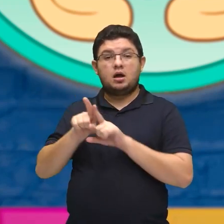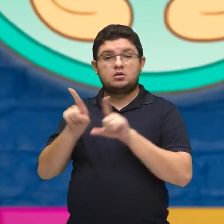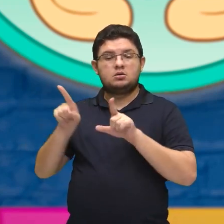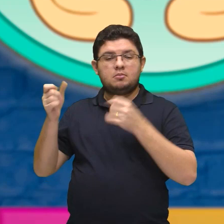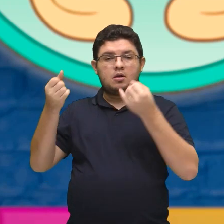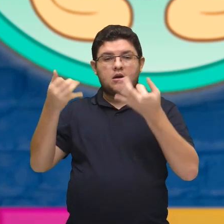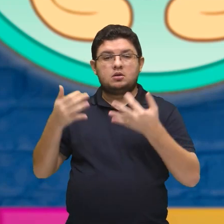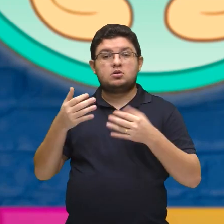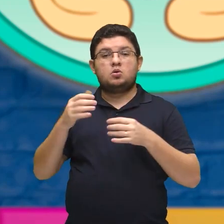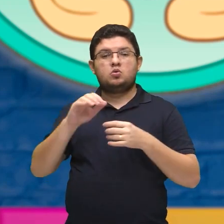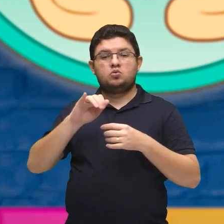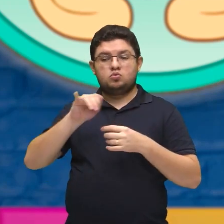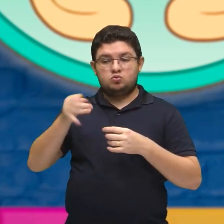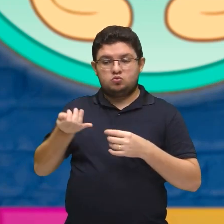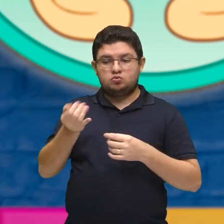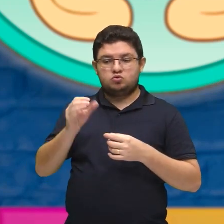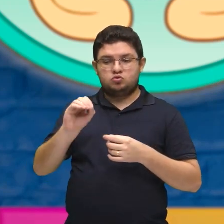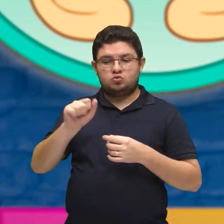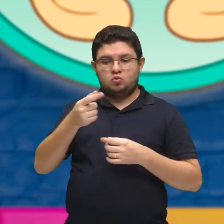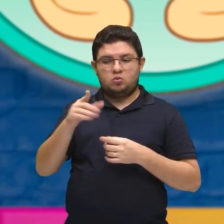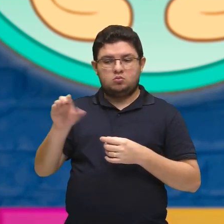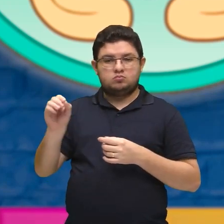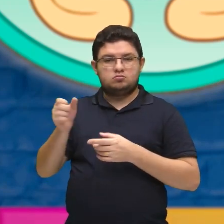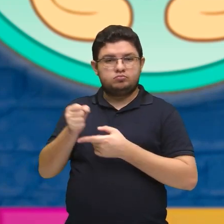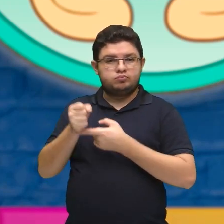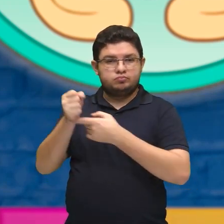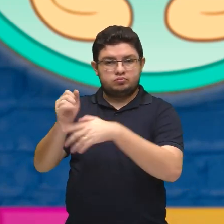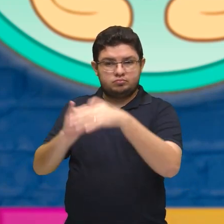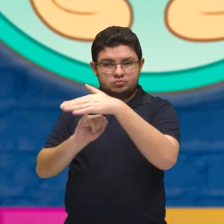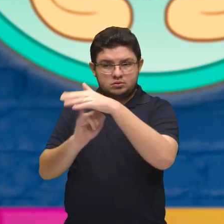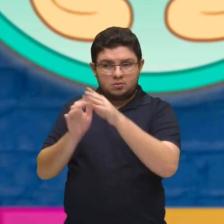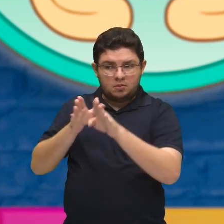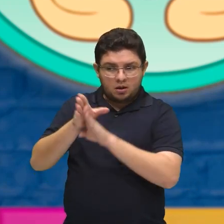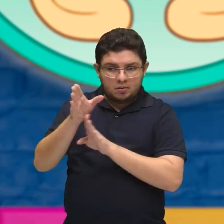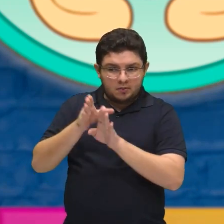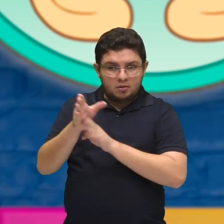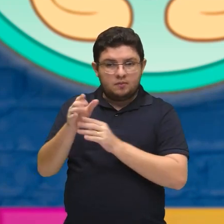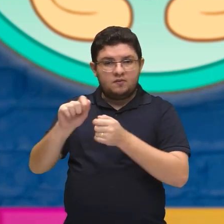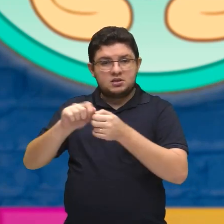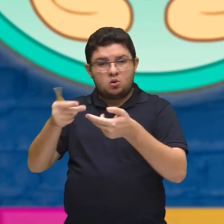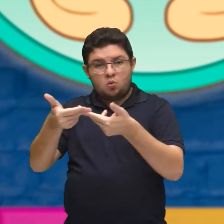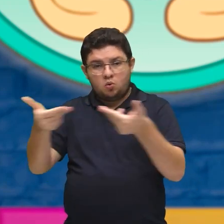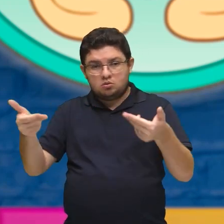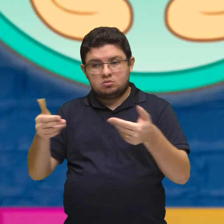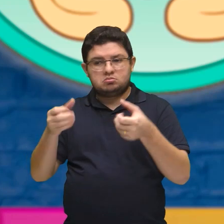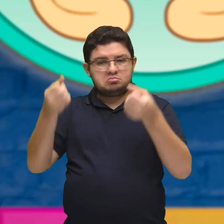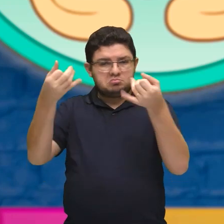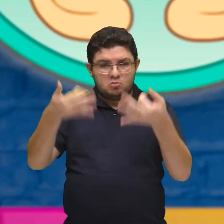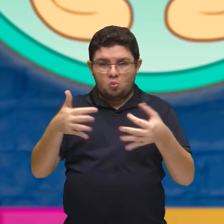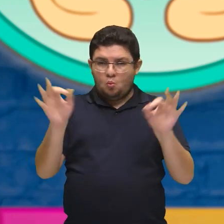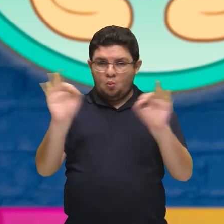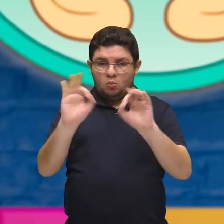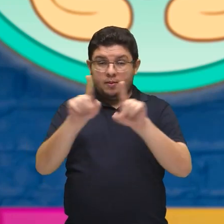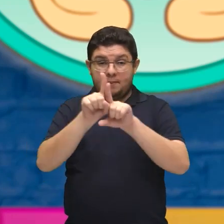João recebeu, mas a família como um todo recebeu